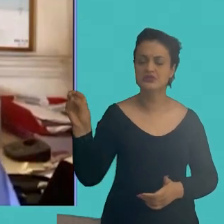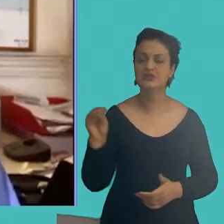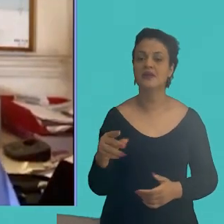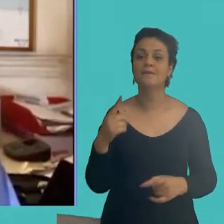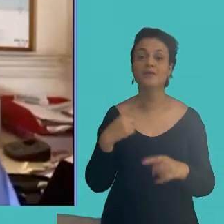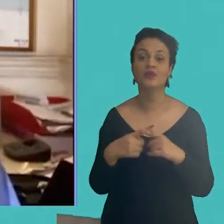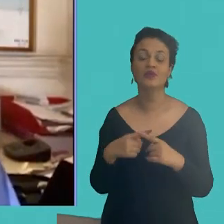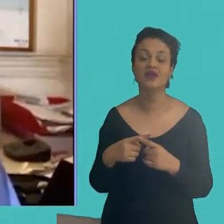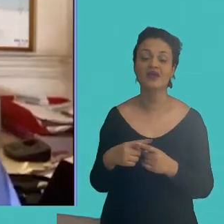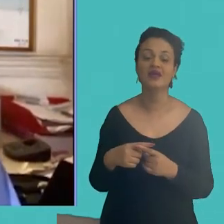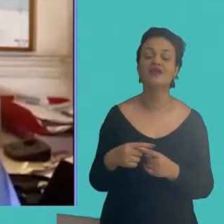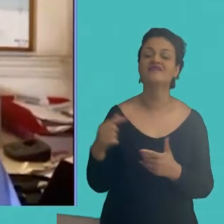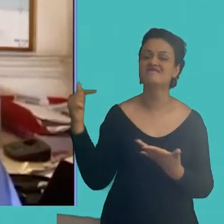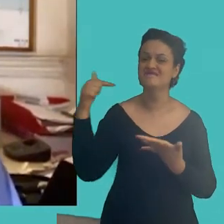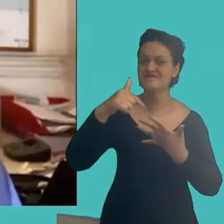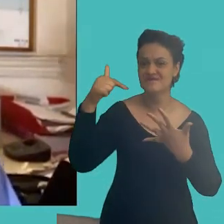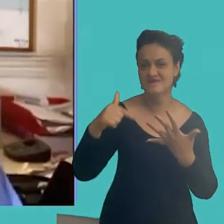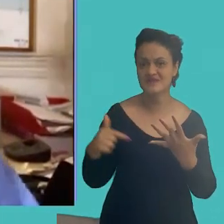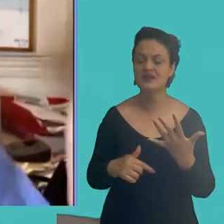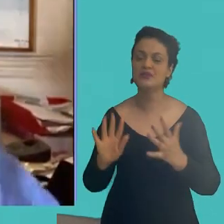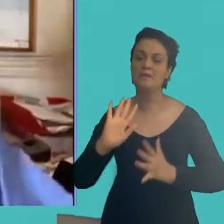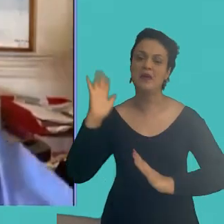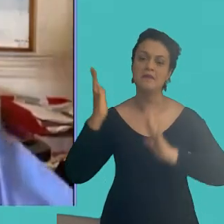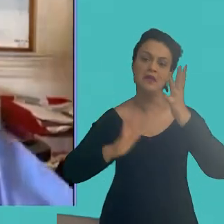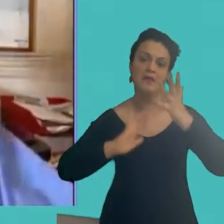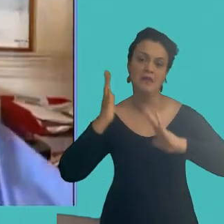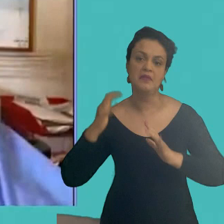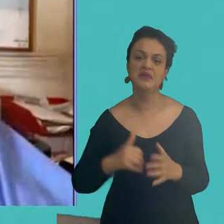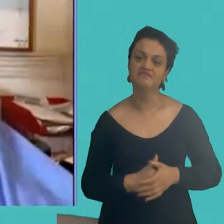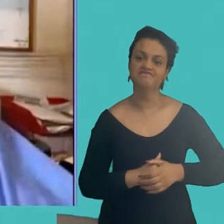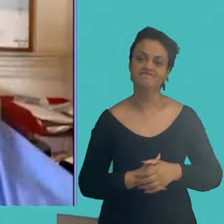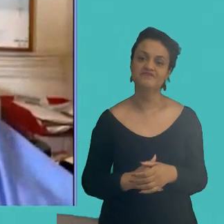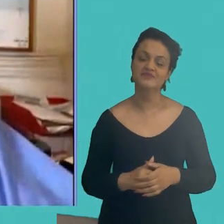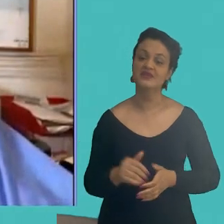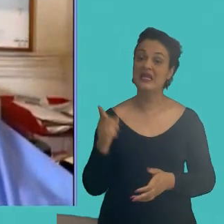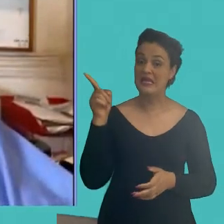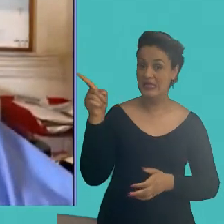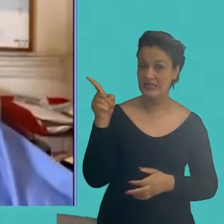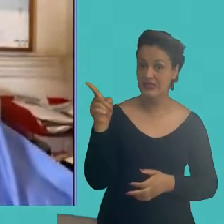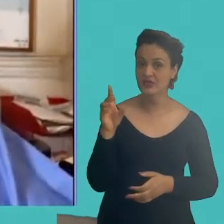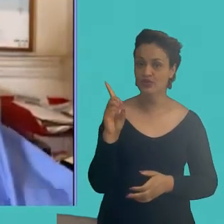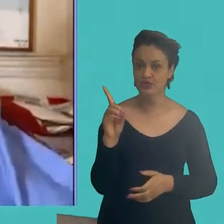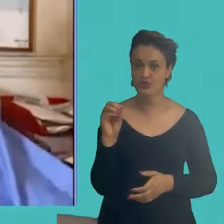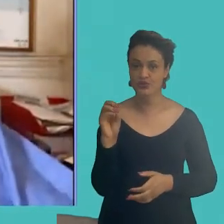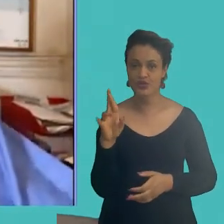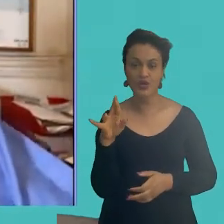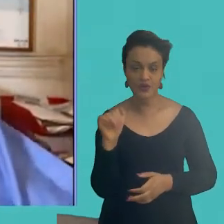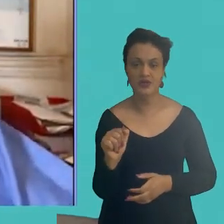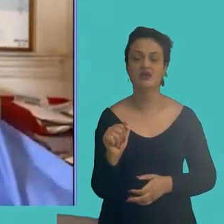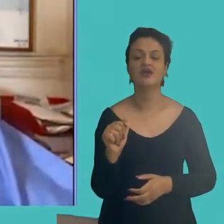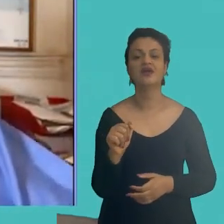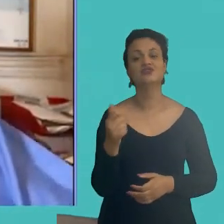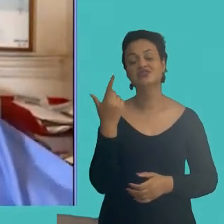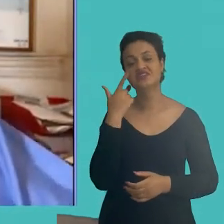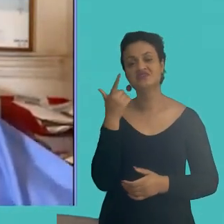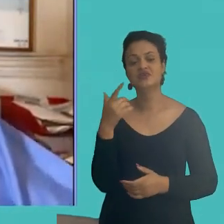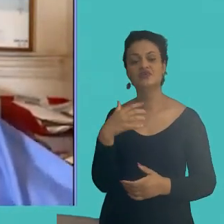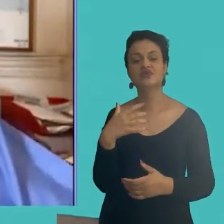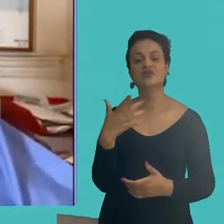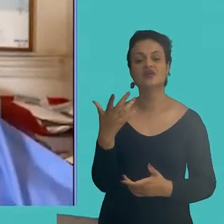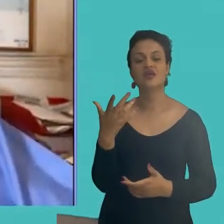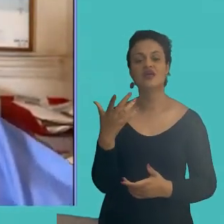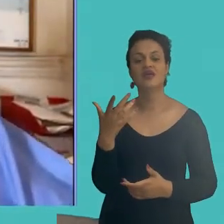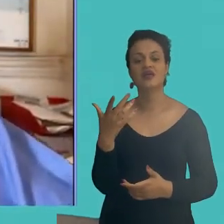de muitos fatores. No caso do Dória, nós vamos ter que buscar essa combinação pelo estilo de